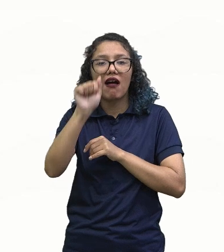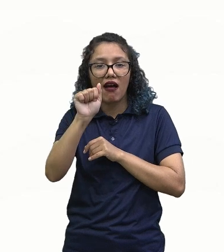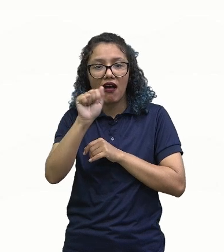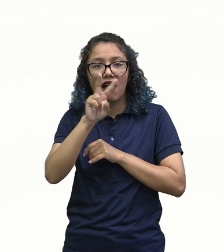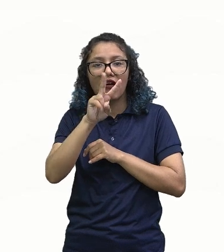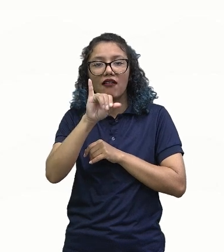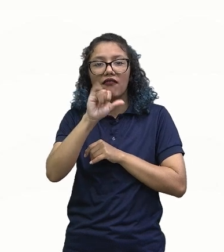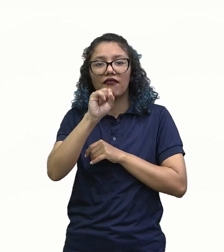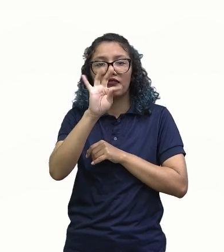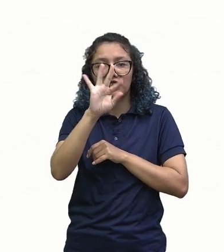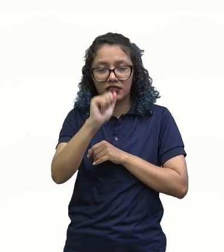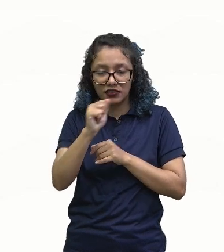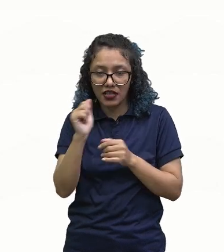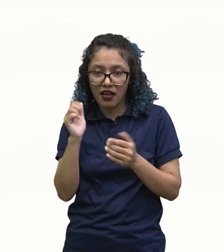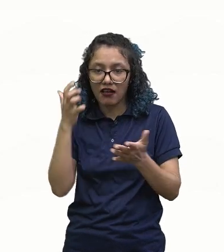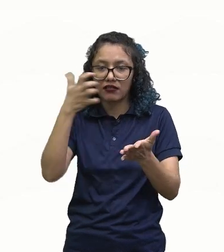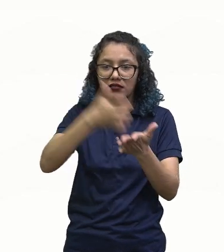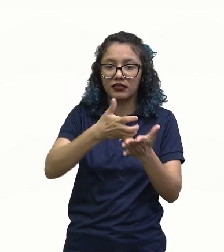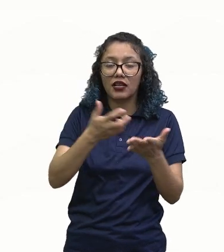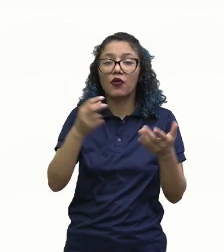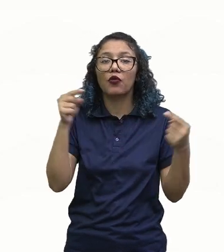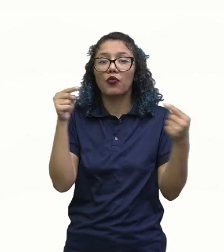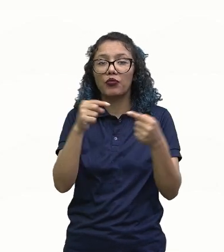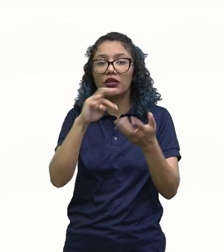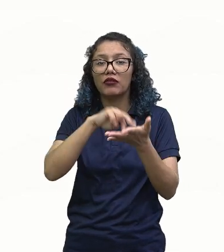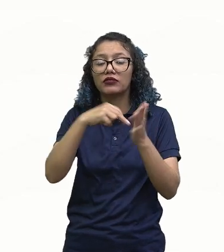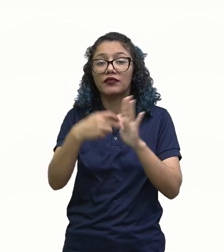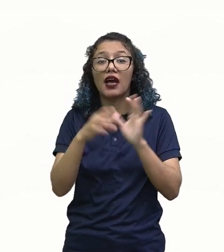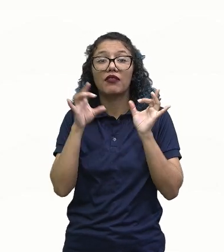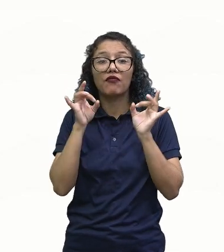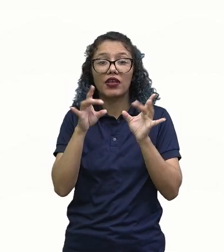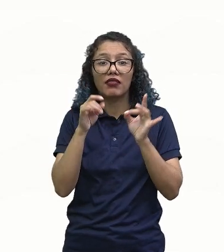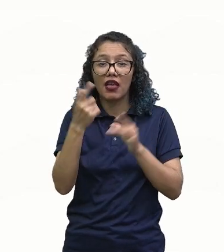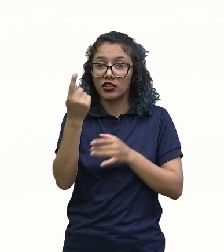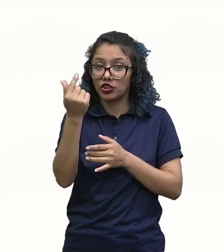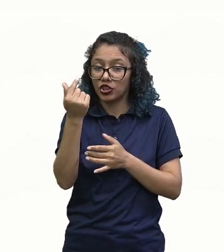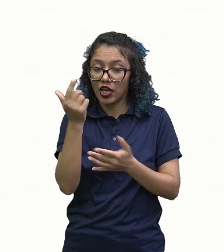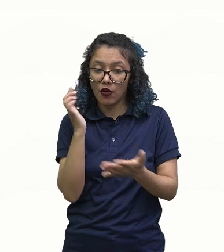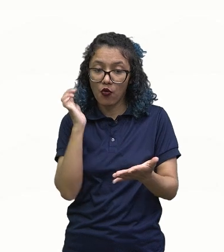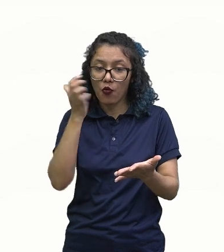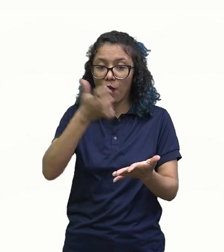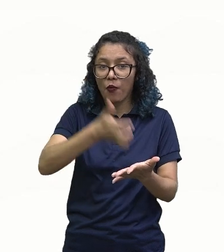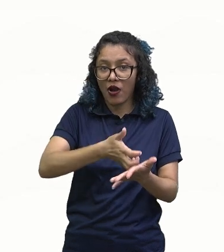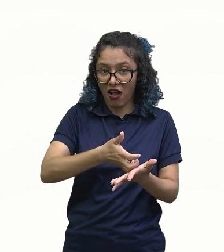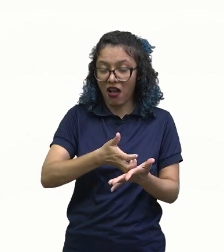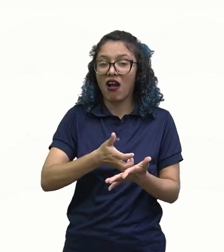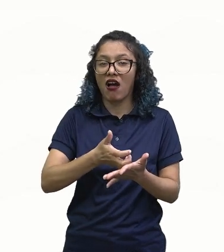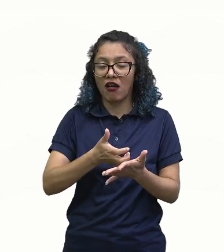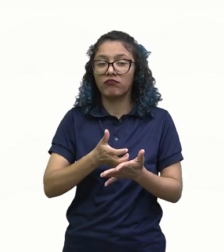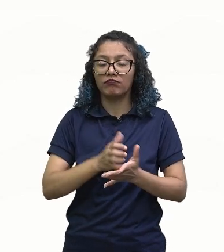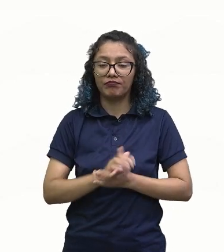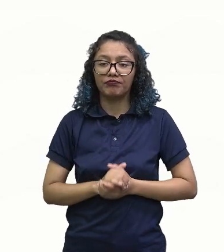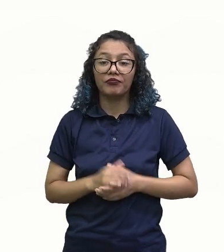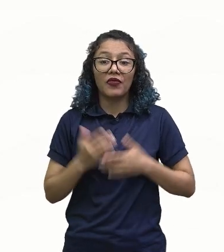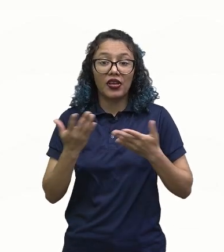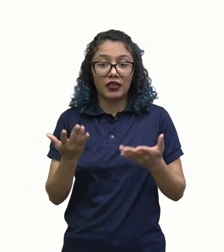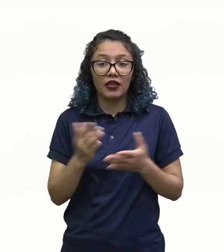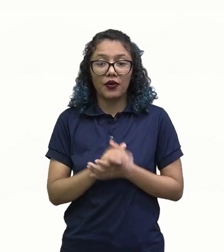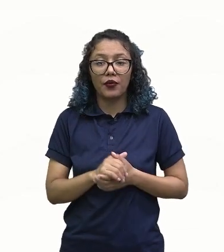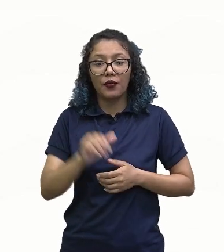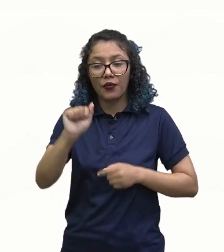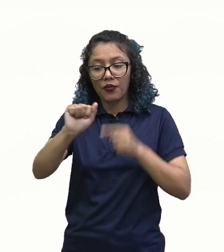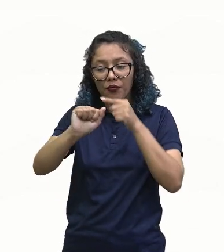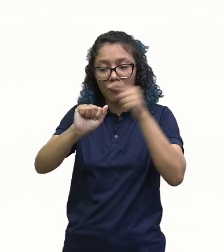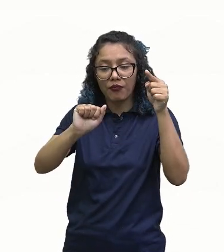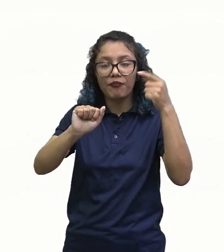produto. Então, está no sentido de venda, de valor monetário, né? De receber o dinheiro em espécie. Então, esse A aqui